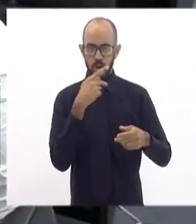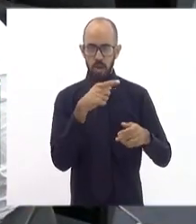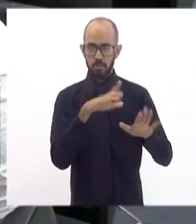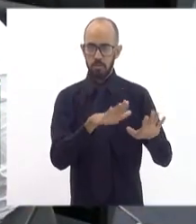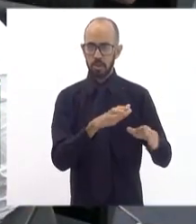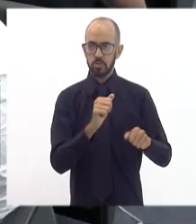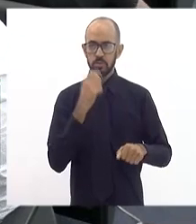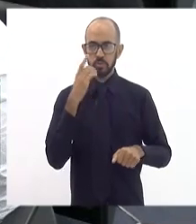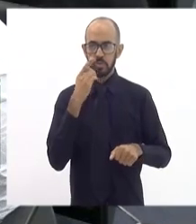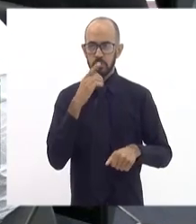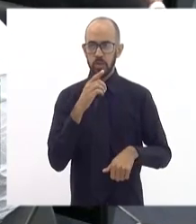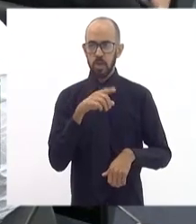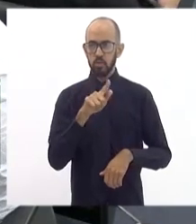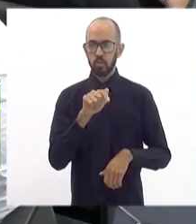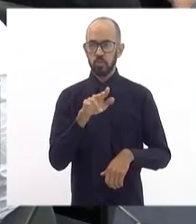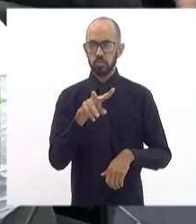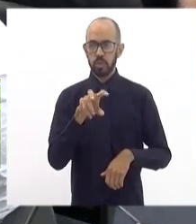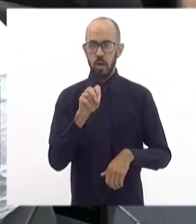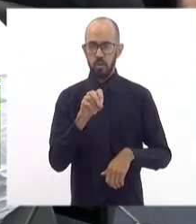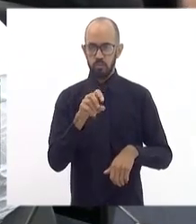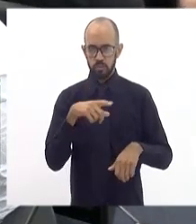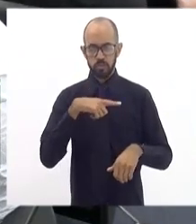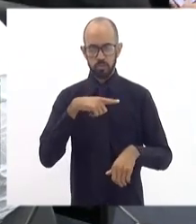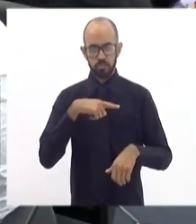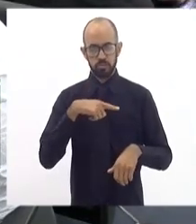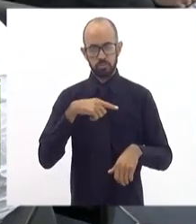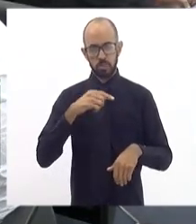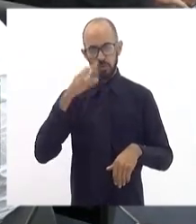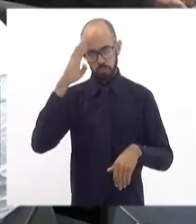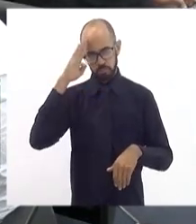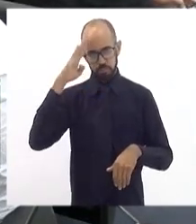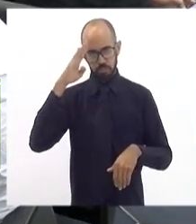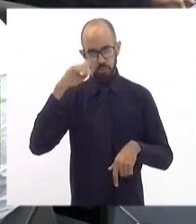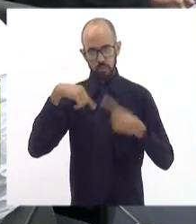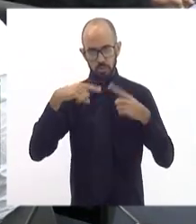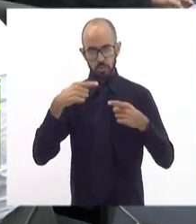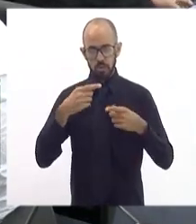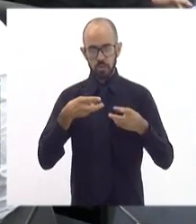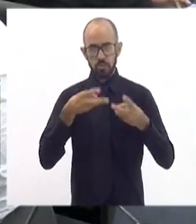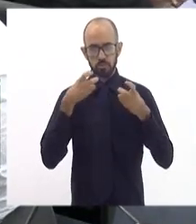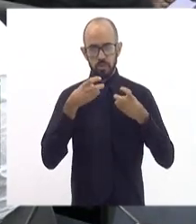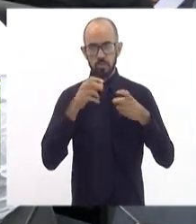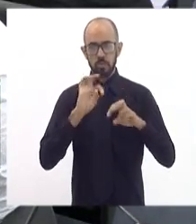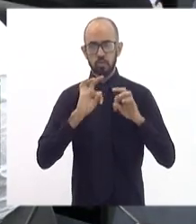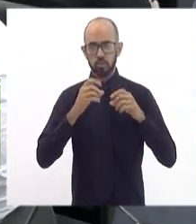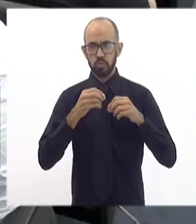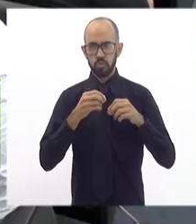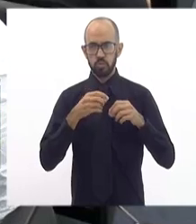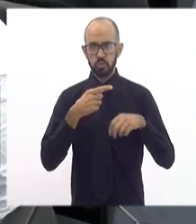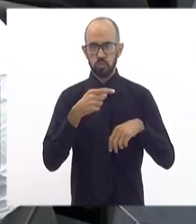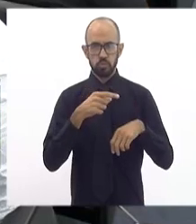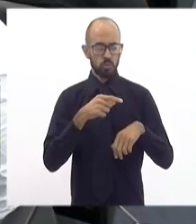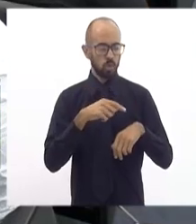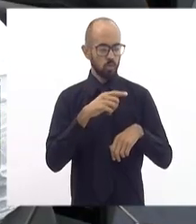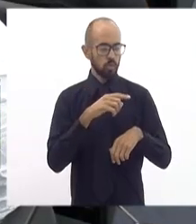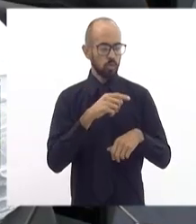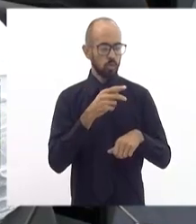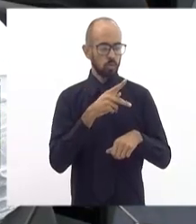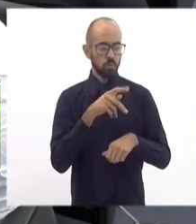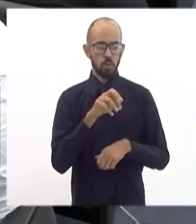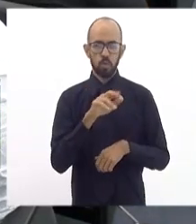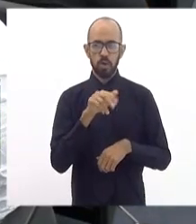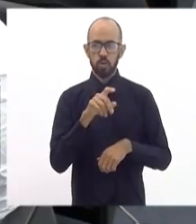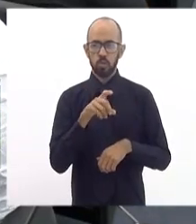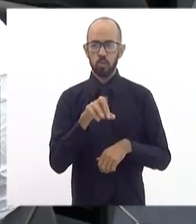precedente Claro faz parte da comissão OK depois nós vamos ouvir atentamente com todo carinho o capital de Gustavo Smith